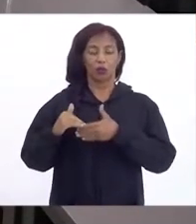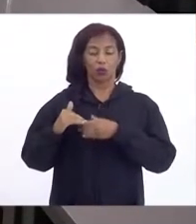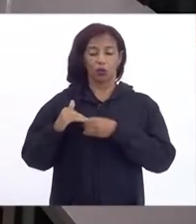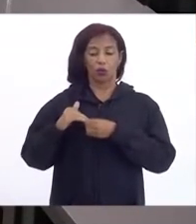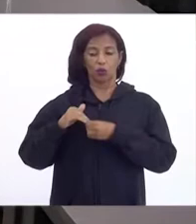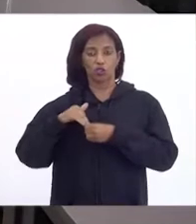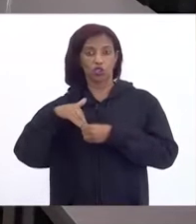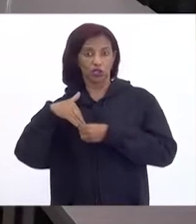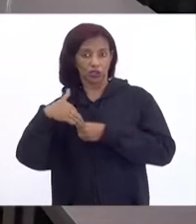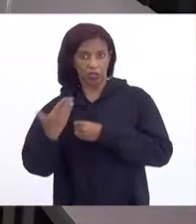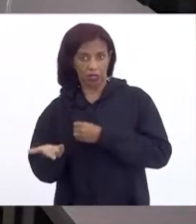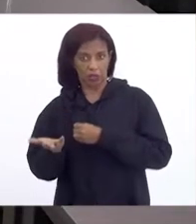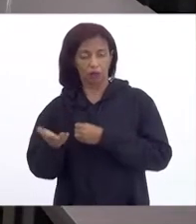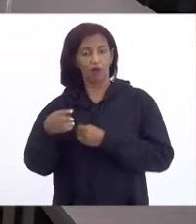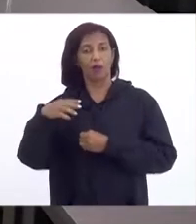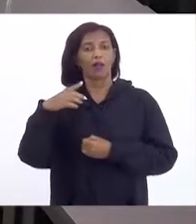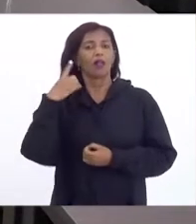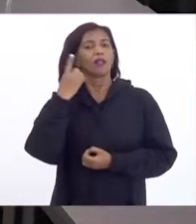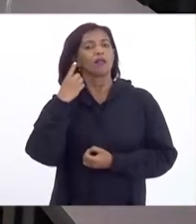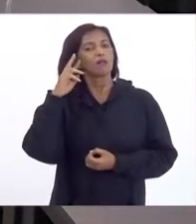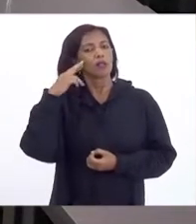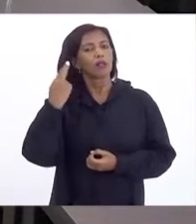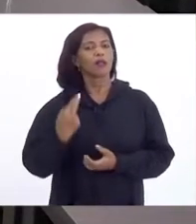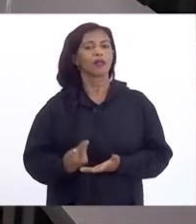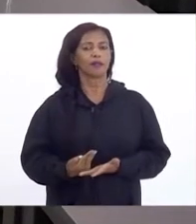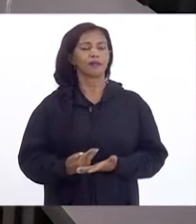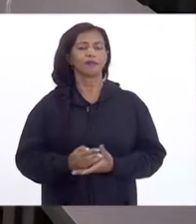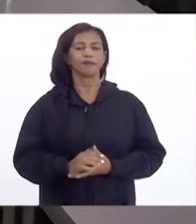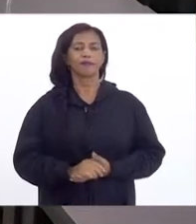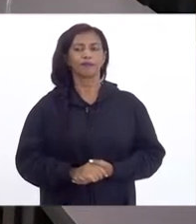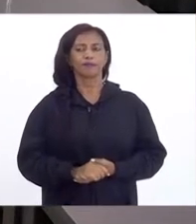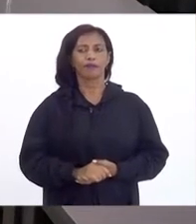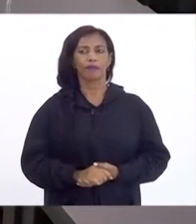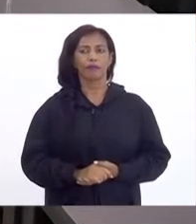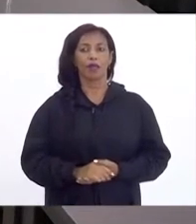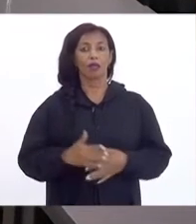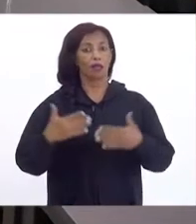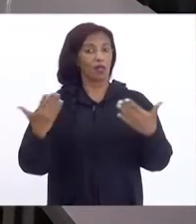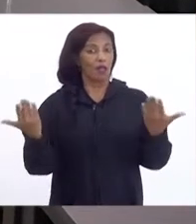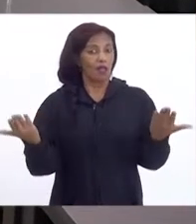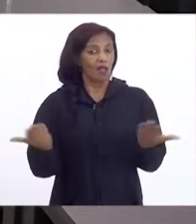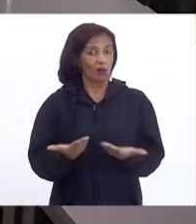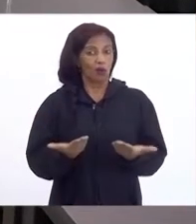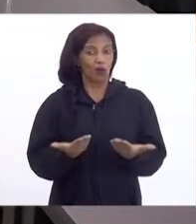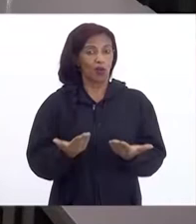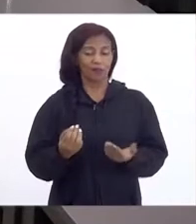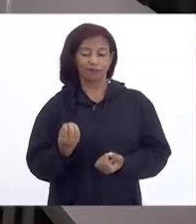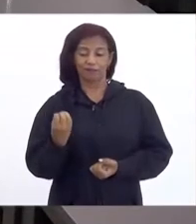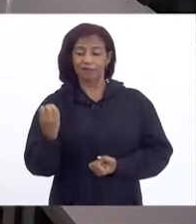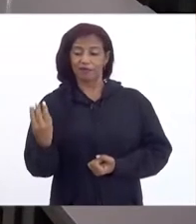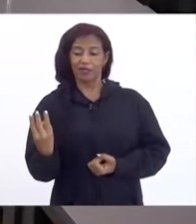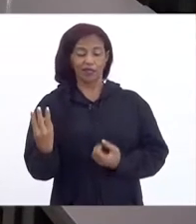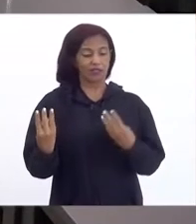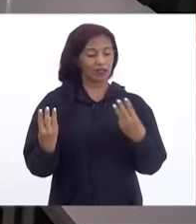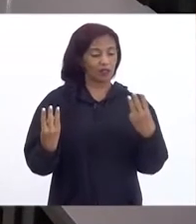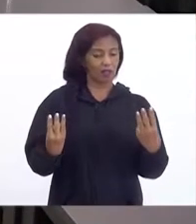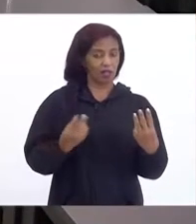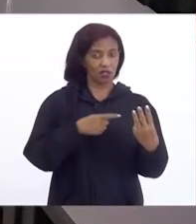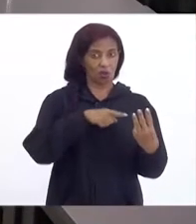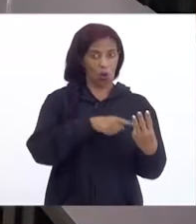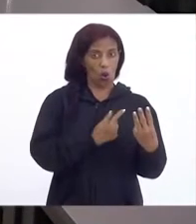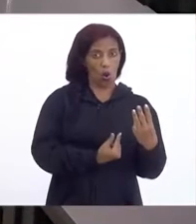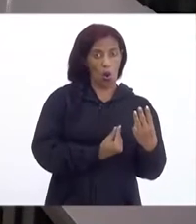regimento interno, é a deputada Renata Souza. Então, nos cabe agora escolher três membros da Comissão de